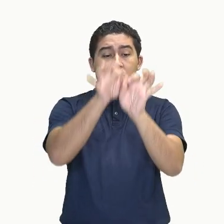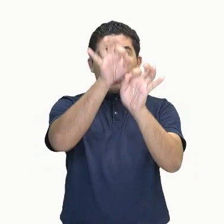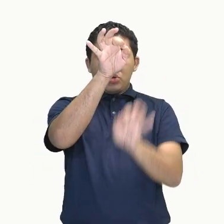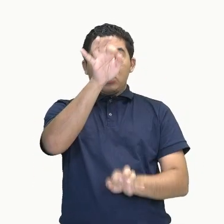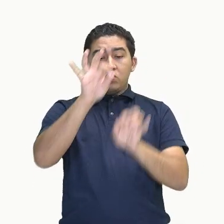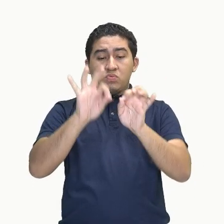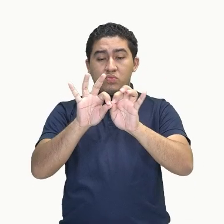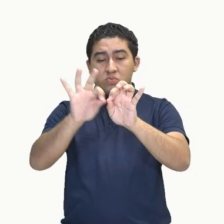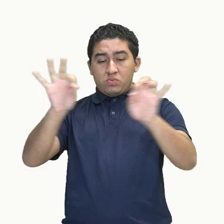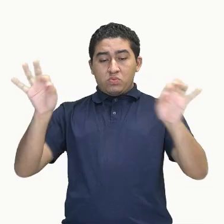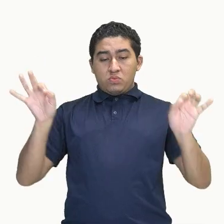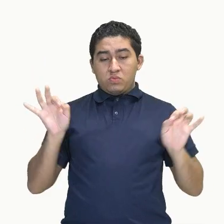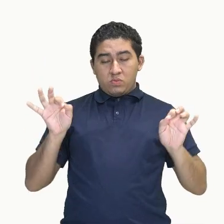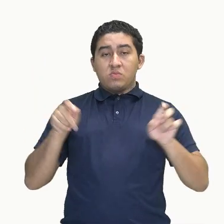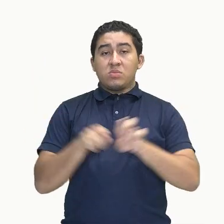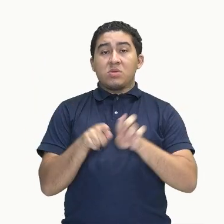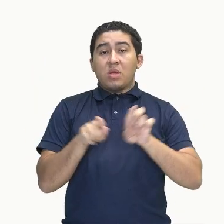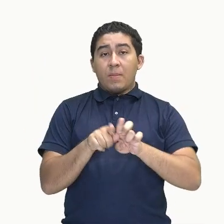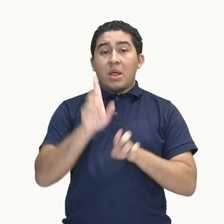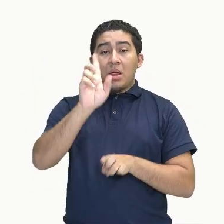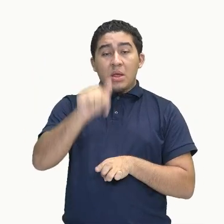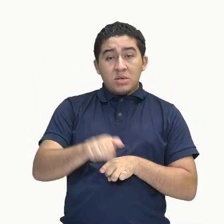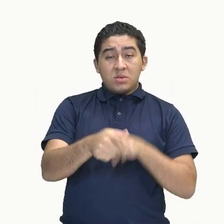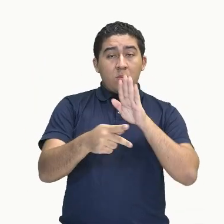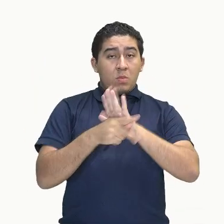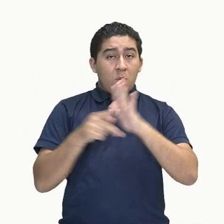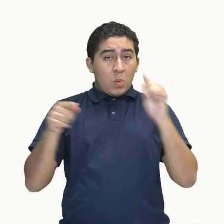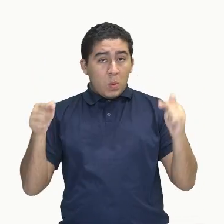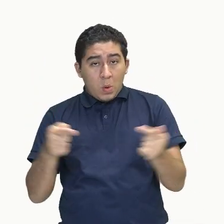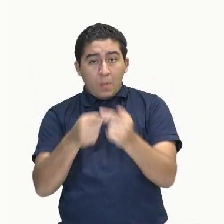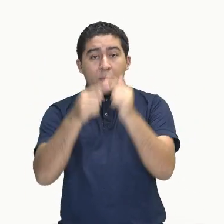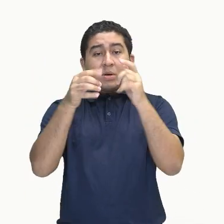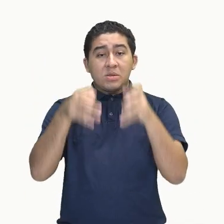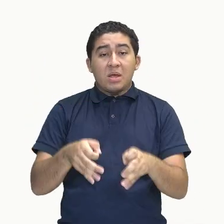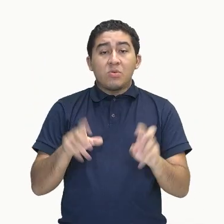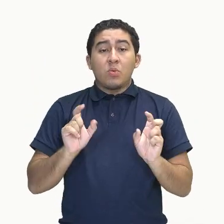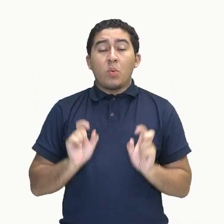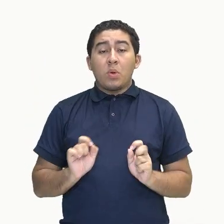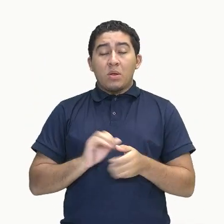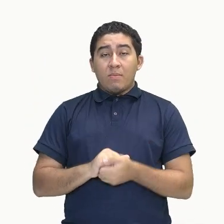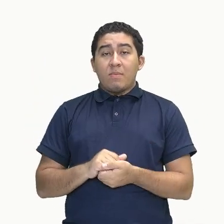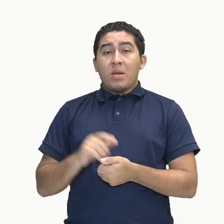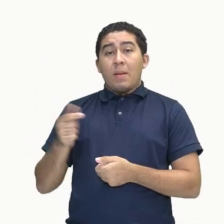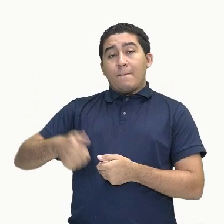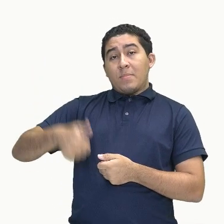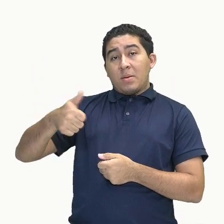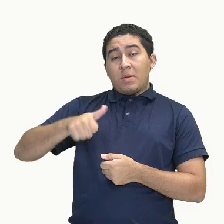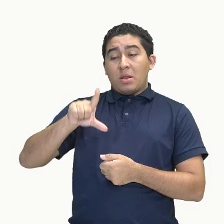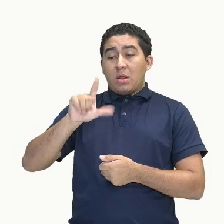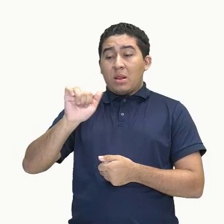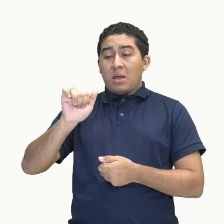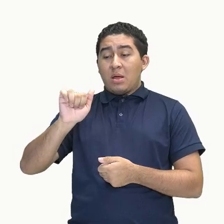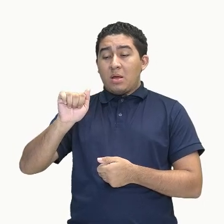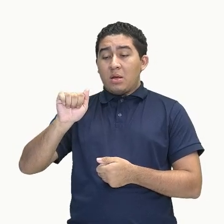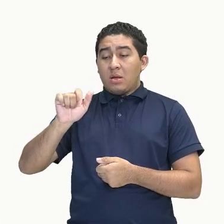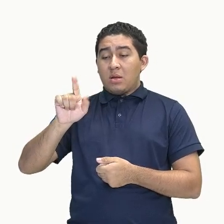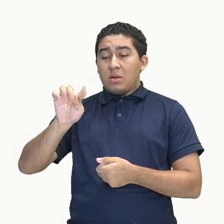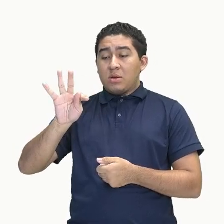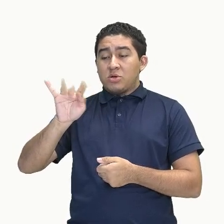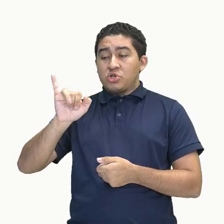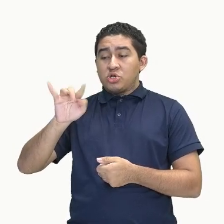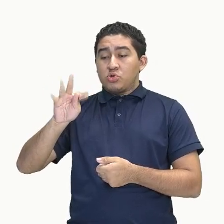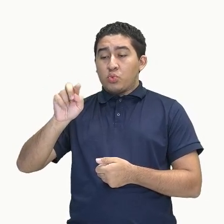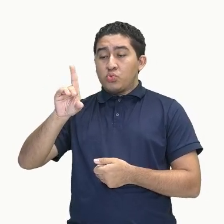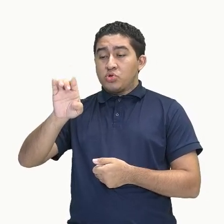os paralelos e meridianos, eles vão definir, respectivamente, olha, latitude e longitude,